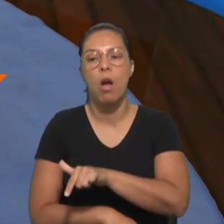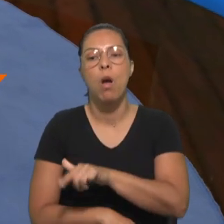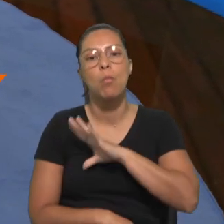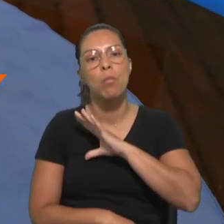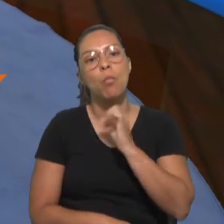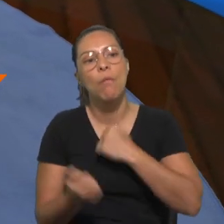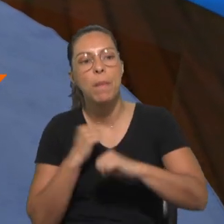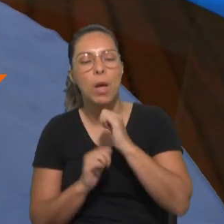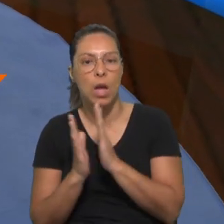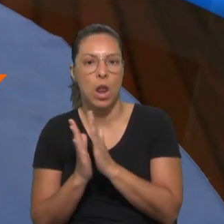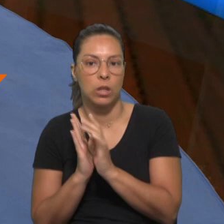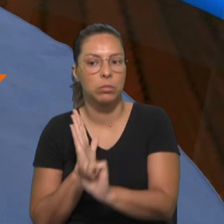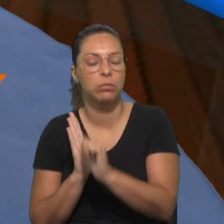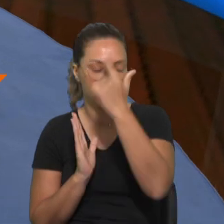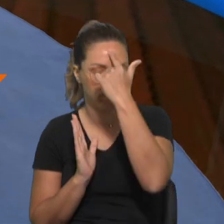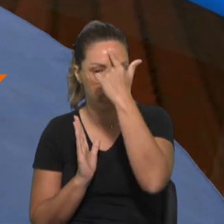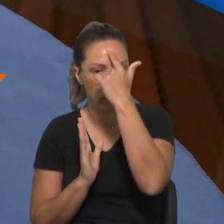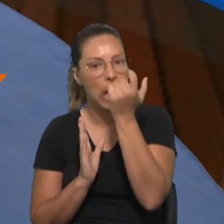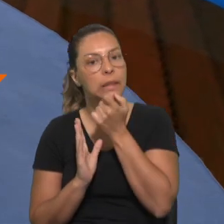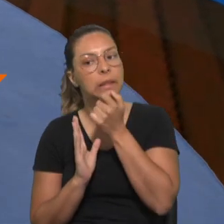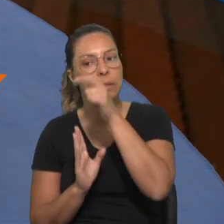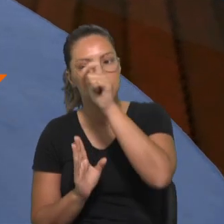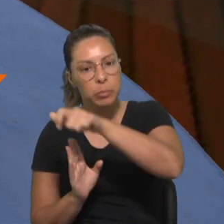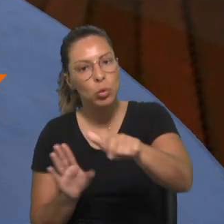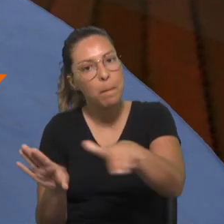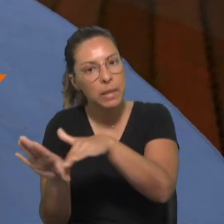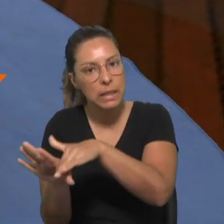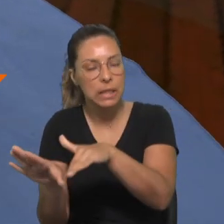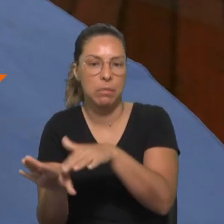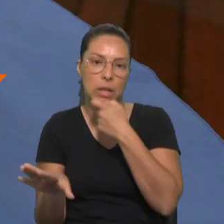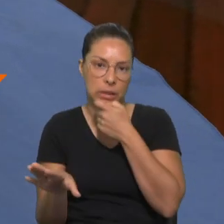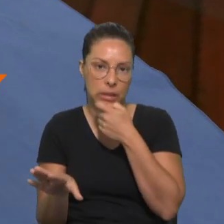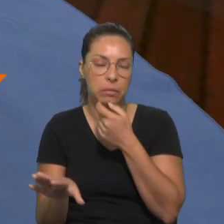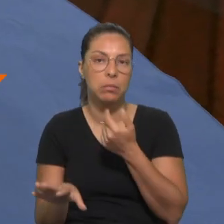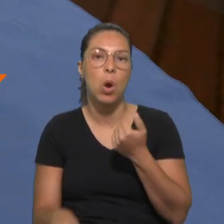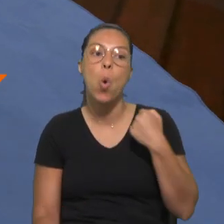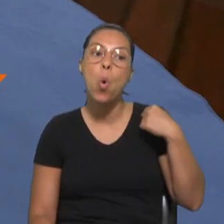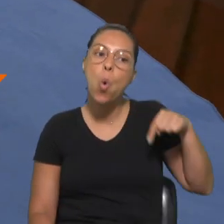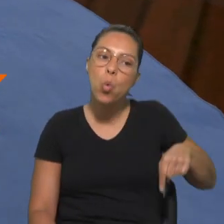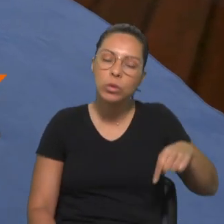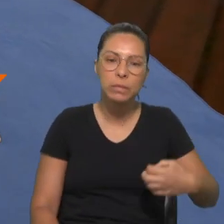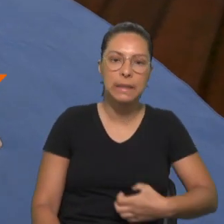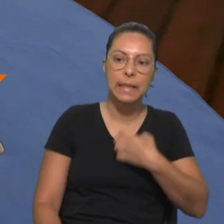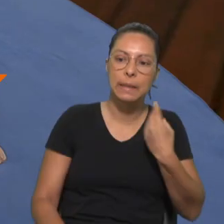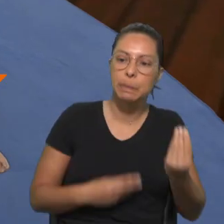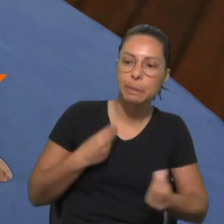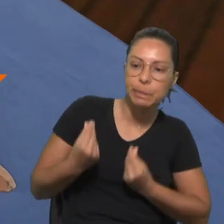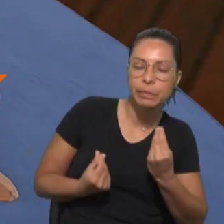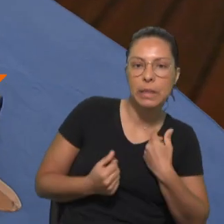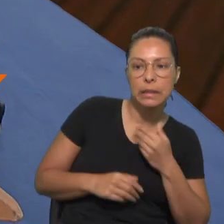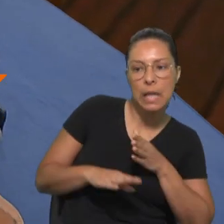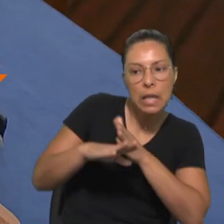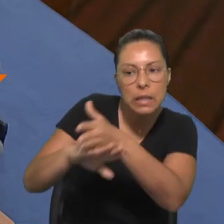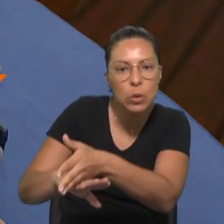mais aqueles que estão dentro da Igreja. E hoje sentimos essa necessidade também de ir ao encontro de todas as